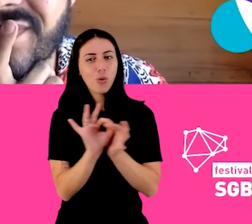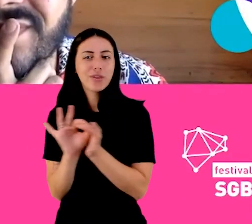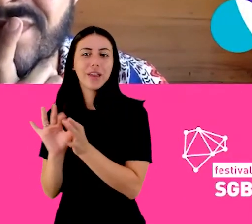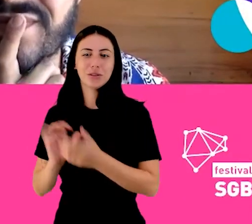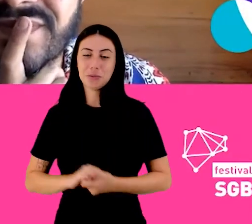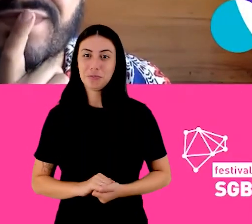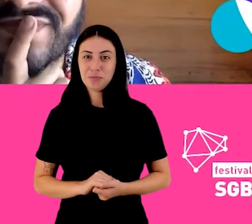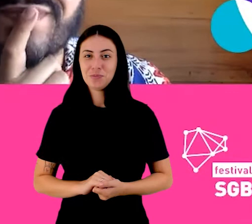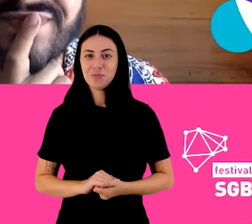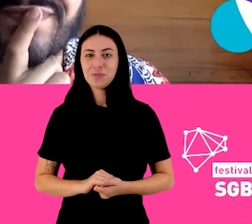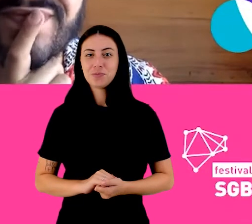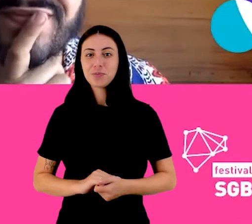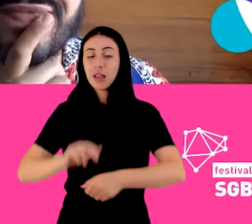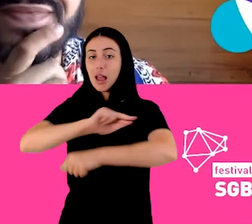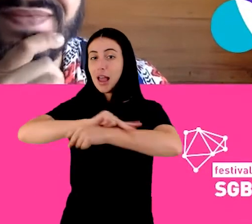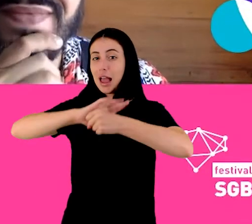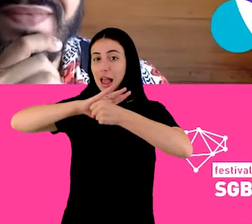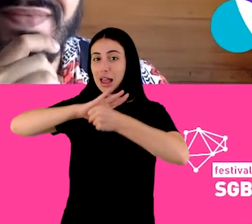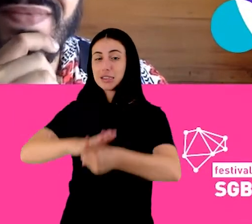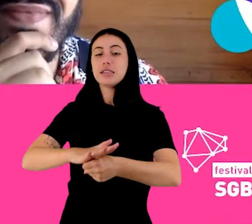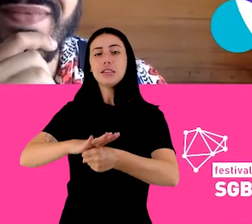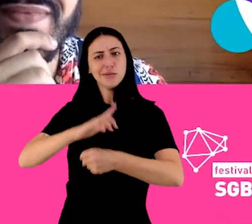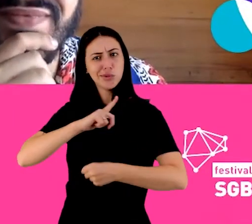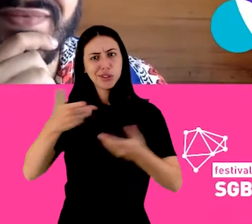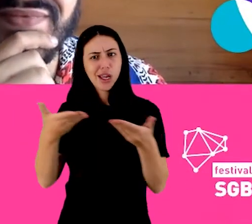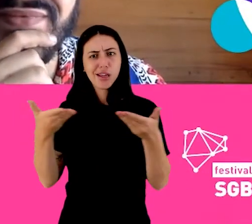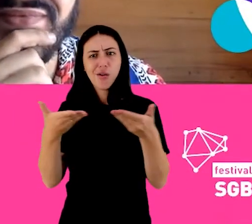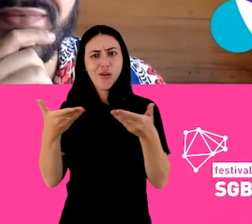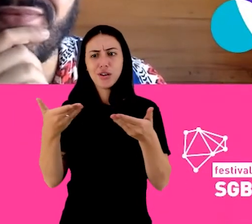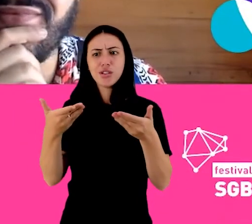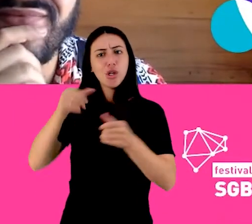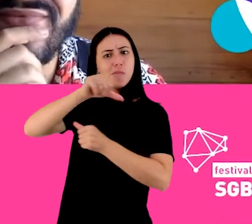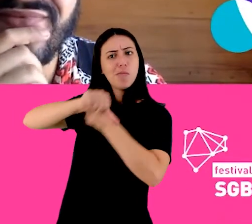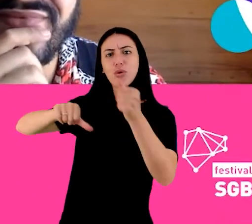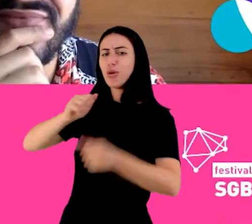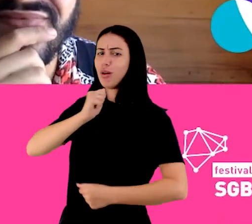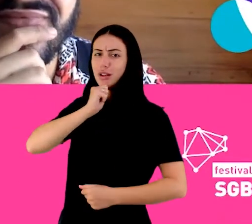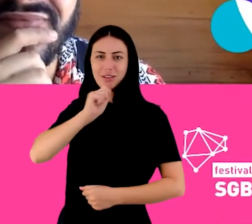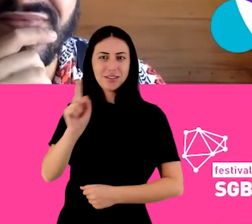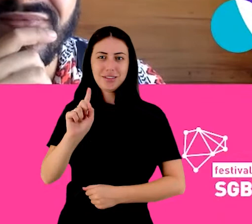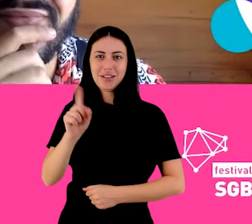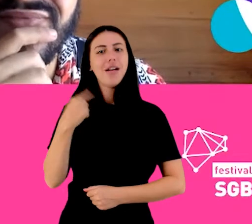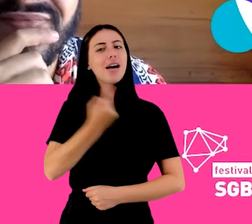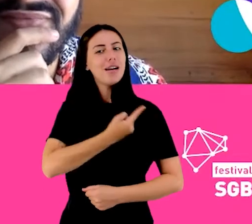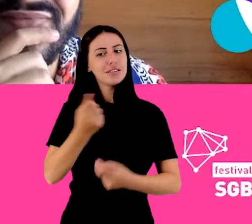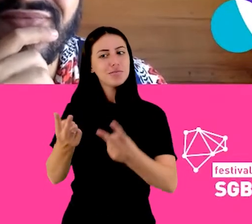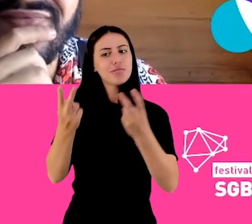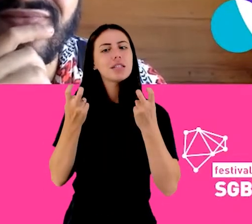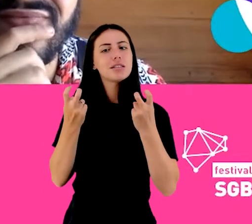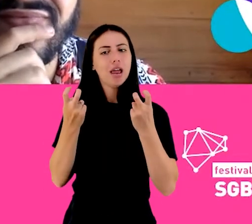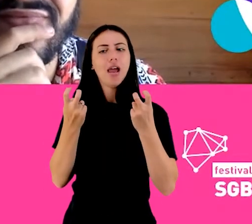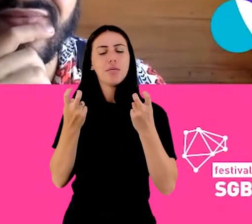virtuais, essa proliferação de streams e tudo mais, eu acho que o alcance do Menino 23 poderia ter sido maior,